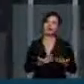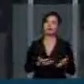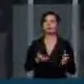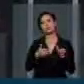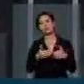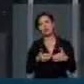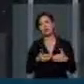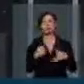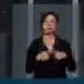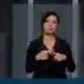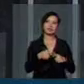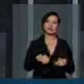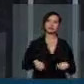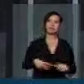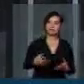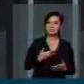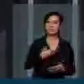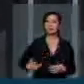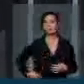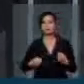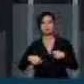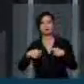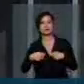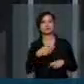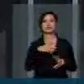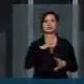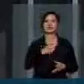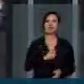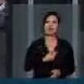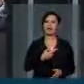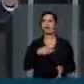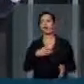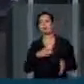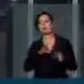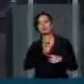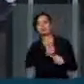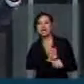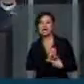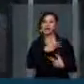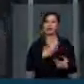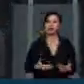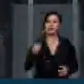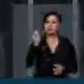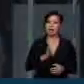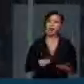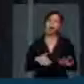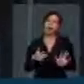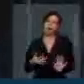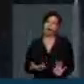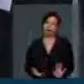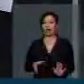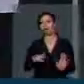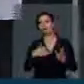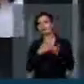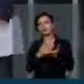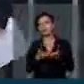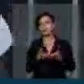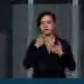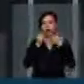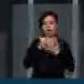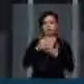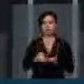pela presença do Estado brasileiro. Aí começaram os articulistas, espera um pouquinho aí, esse